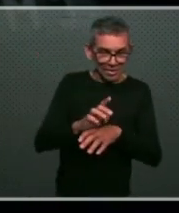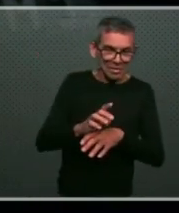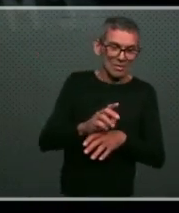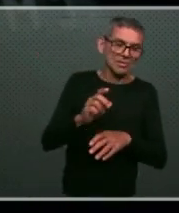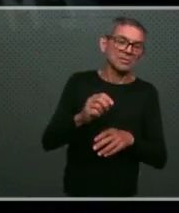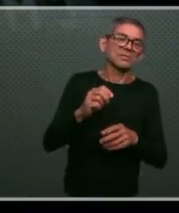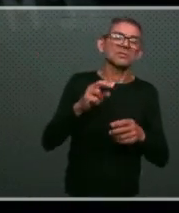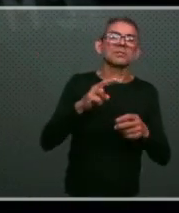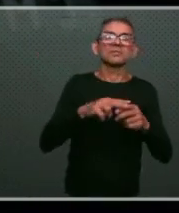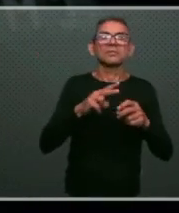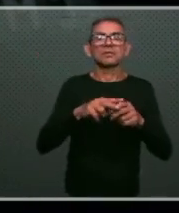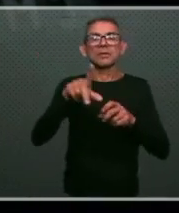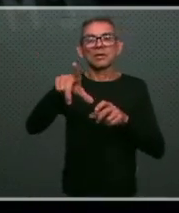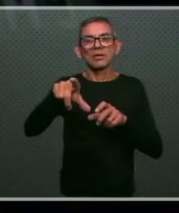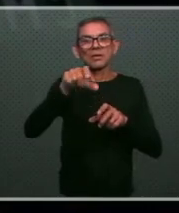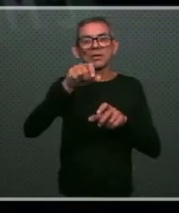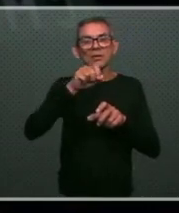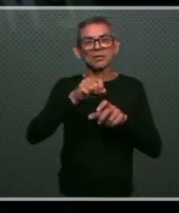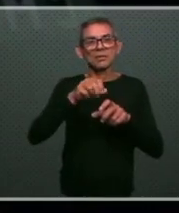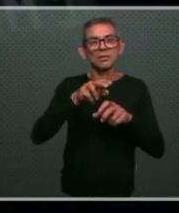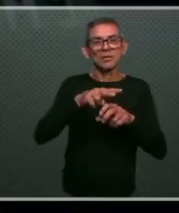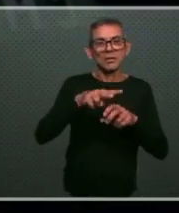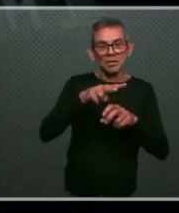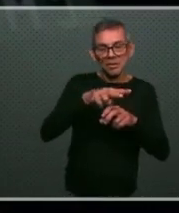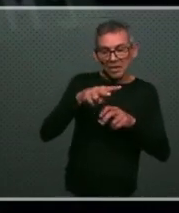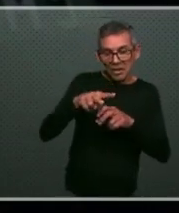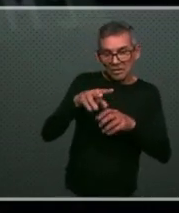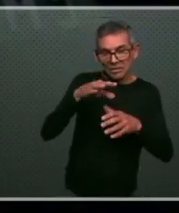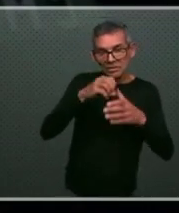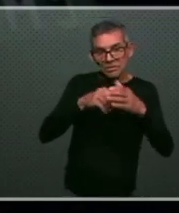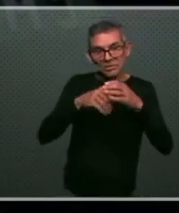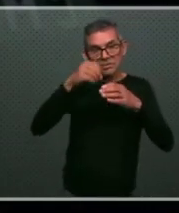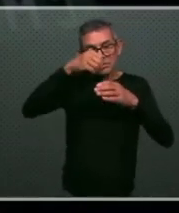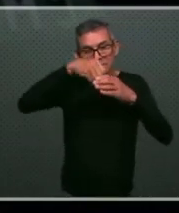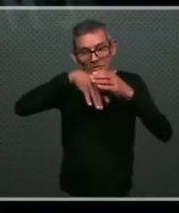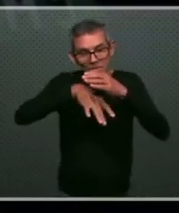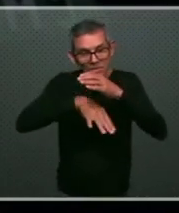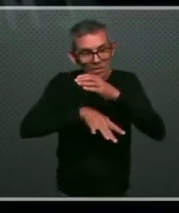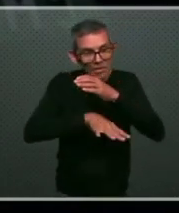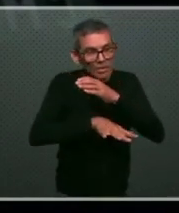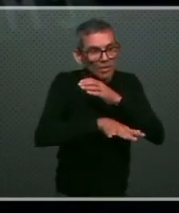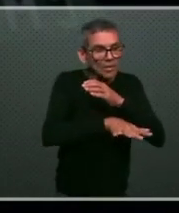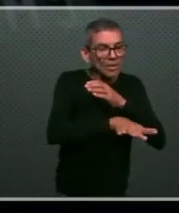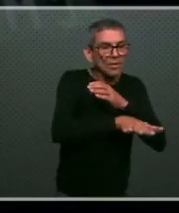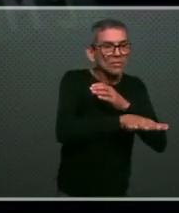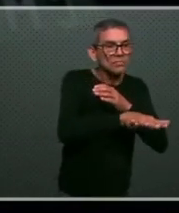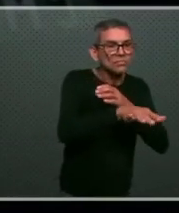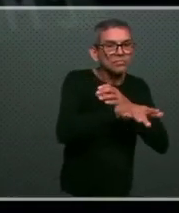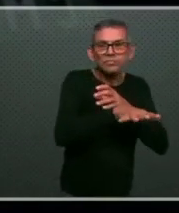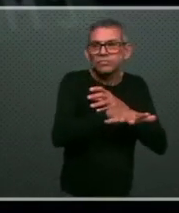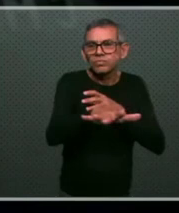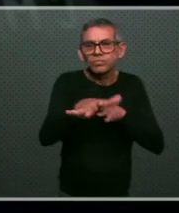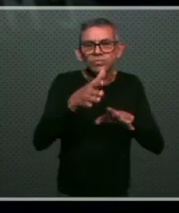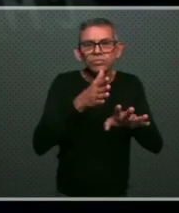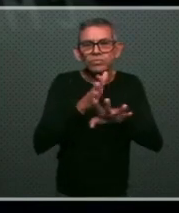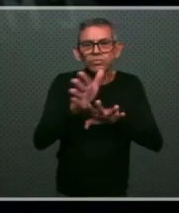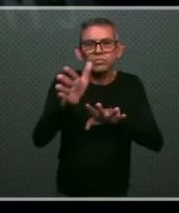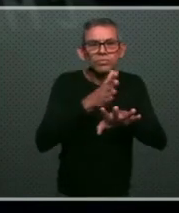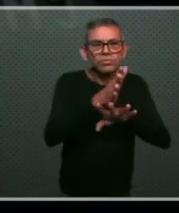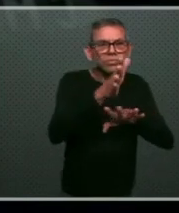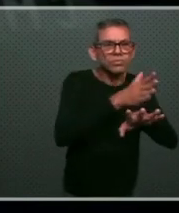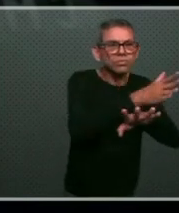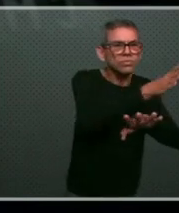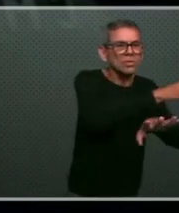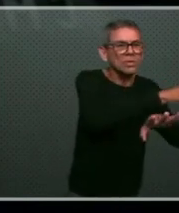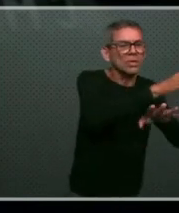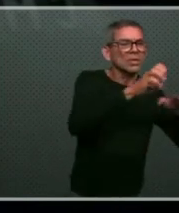que é a captação e o tratamento, mas o filé será distribuído para as empresas privadas. E aí, vereador Fabrício, e aí é